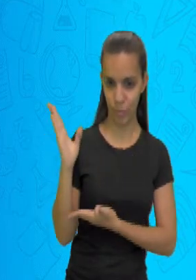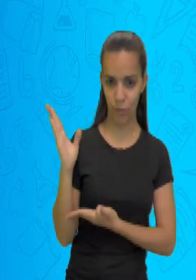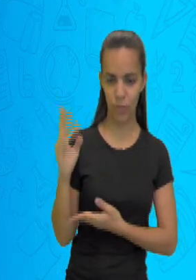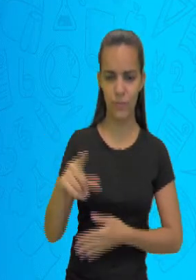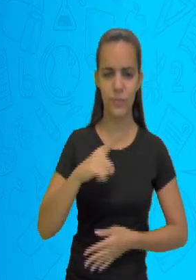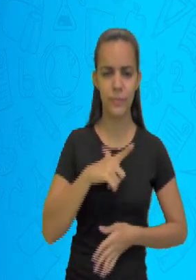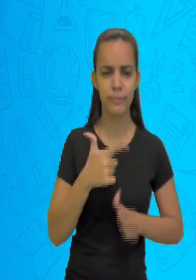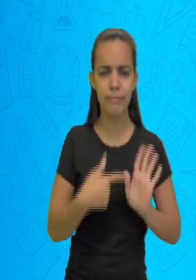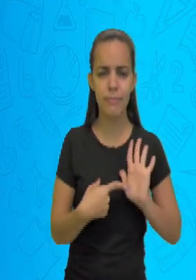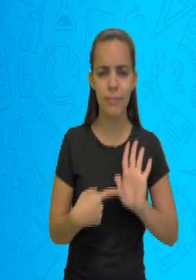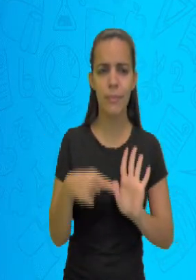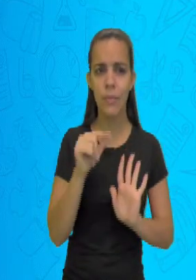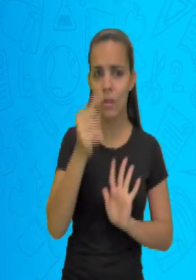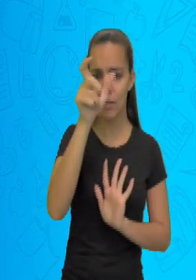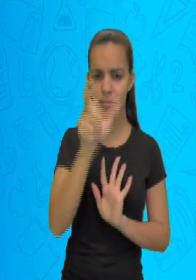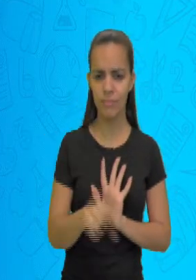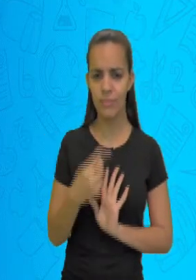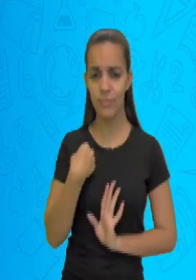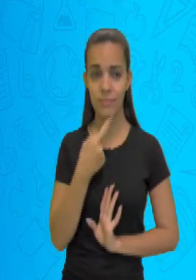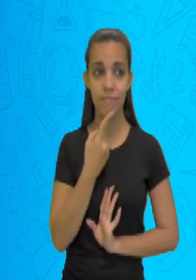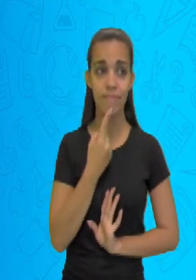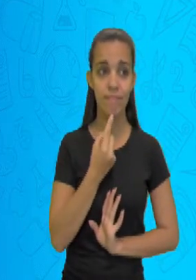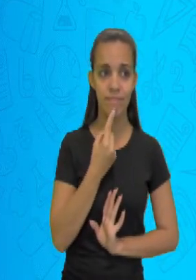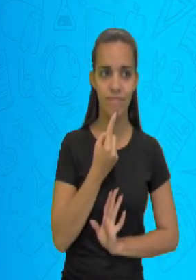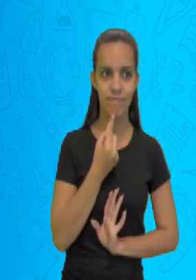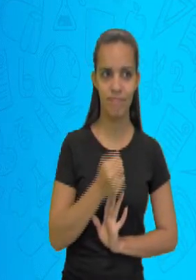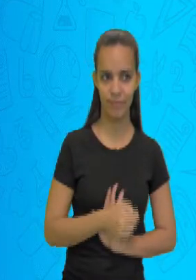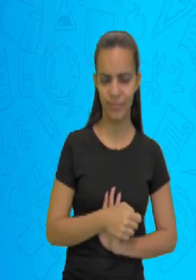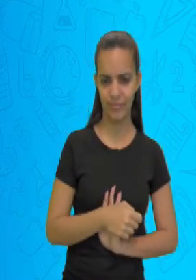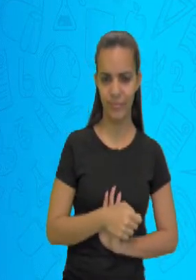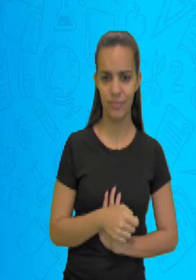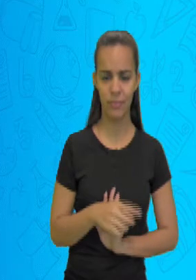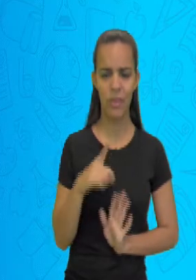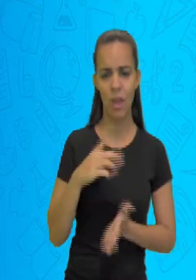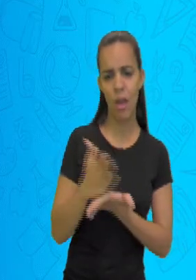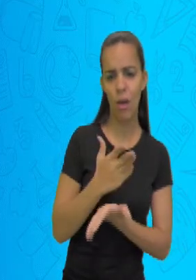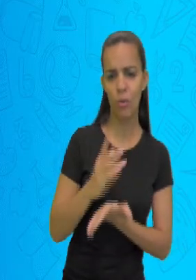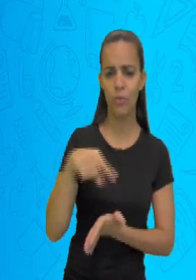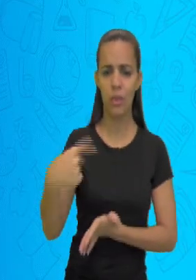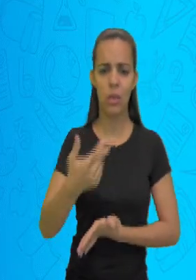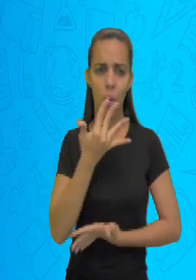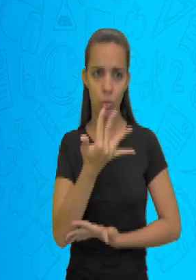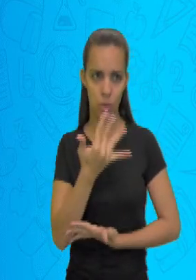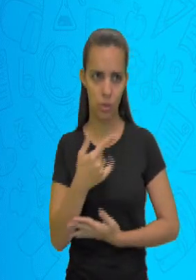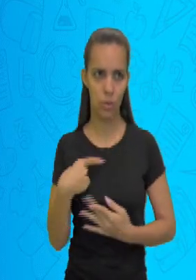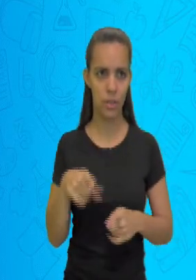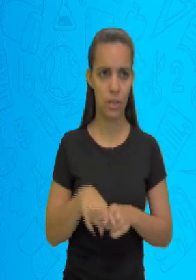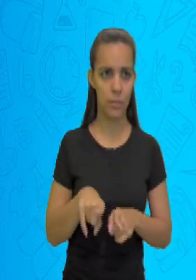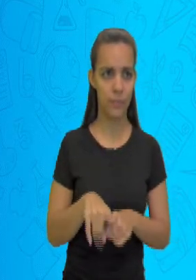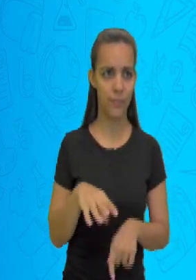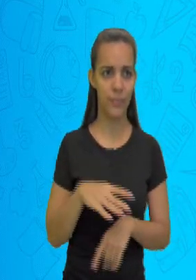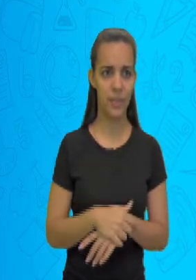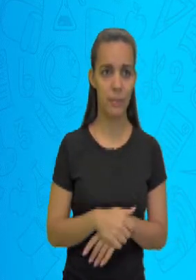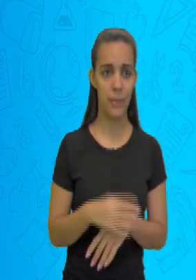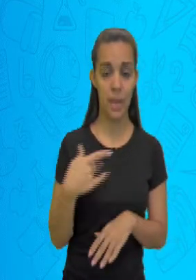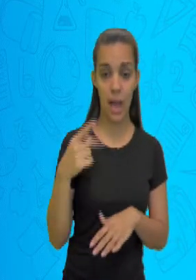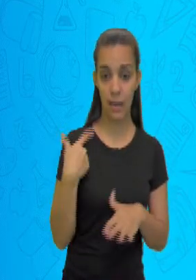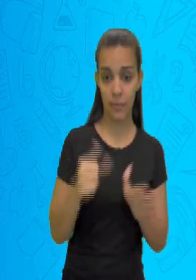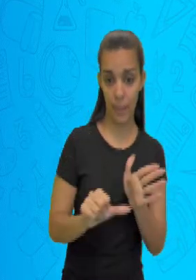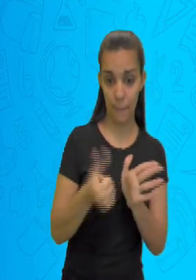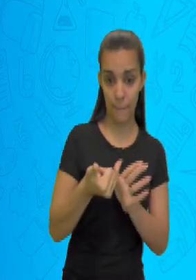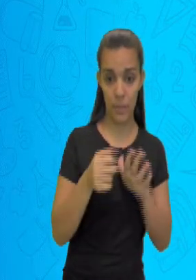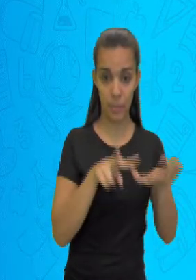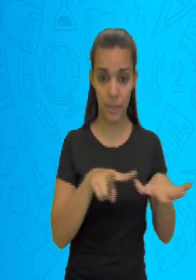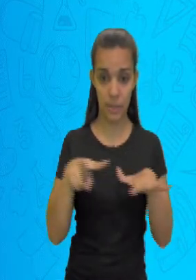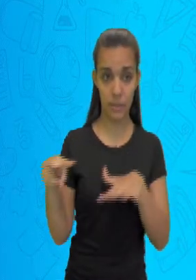casa, descansadas, e é o primeiro dia da semana, marcar essa semana. E aí, olha só, nessa primeira semana